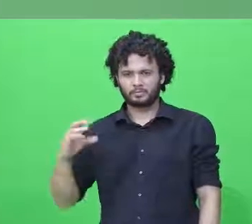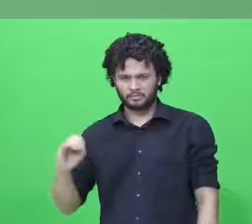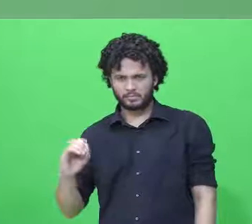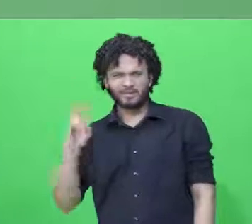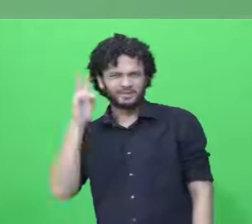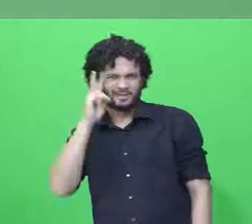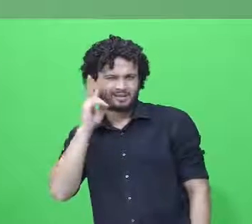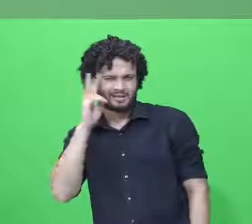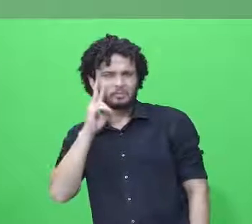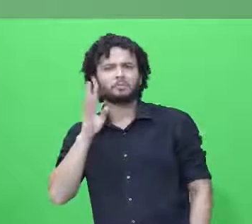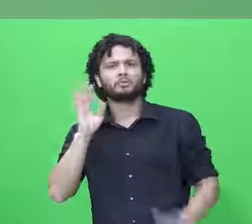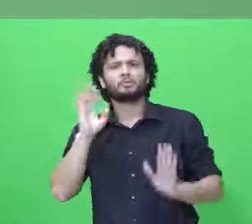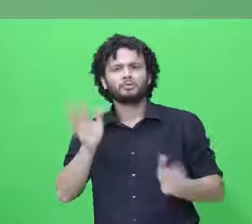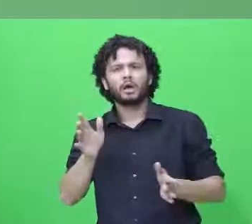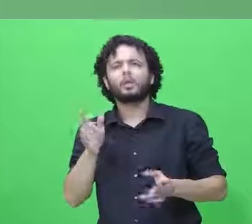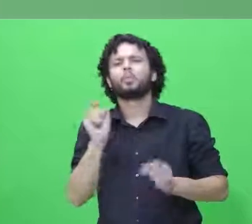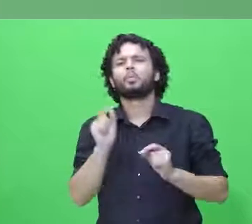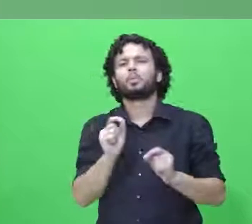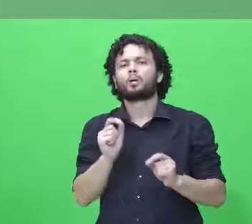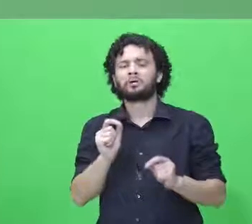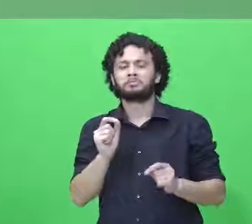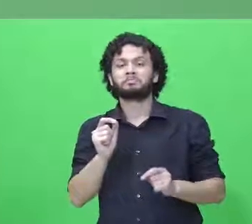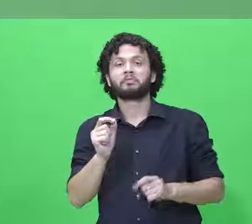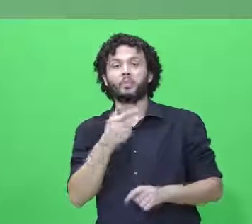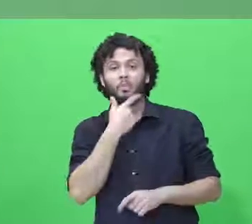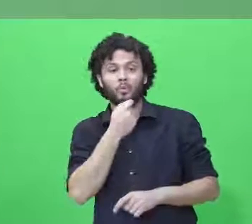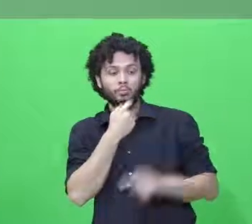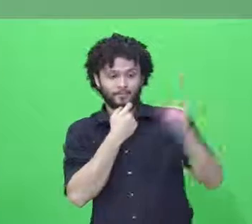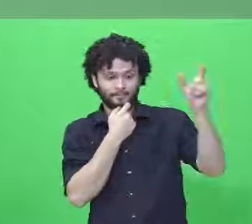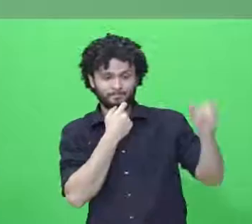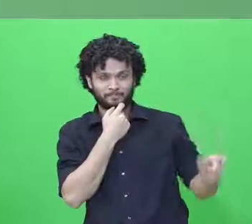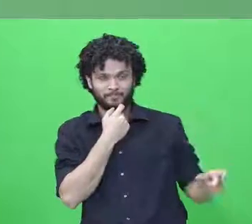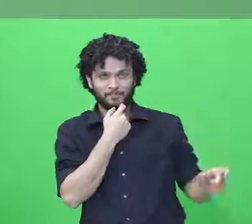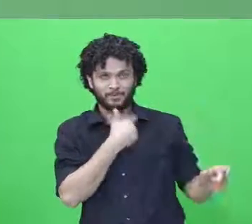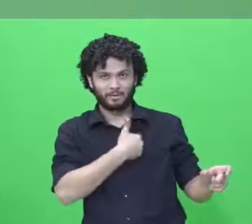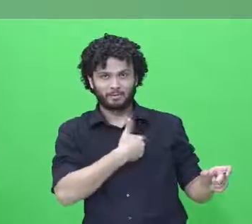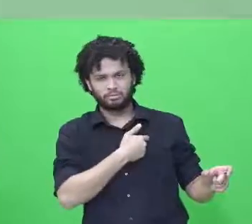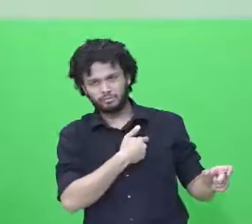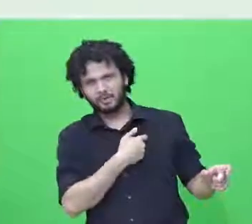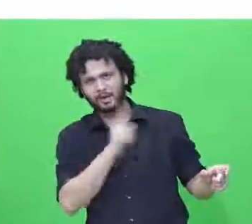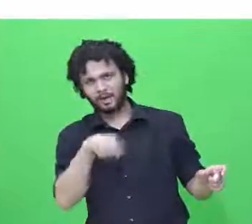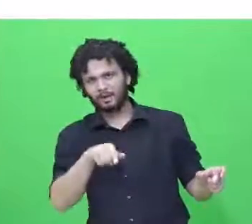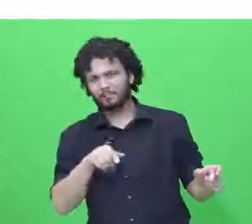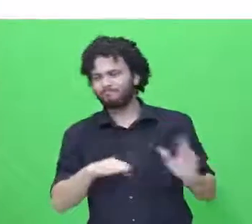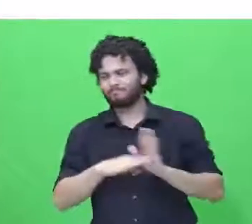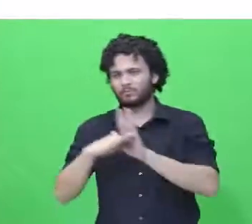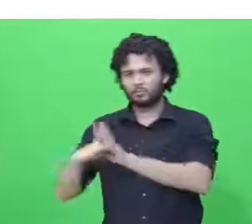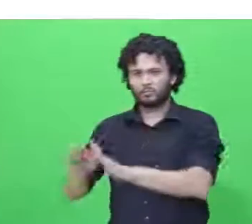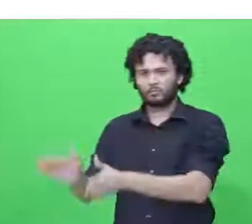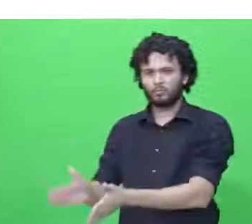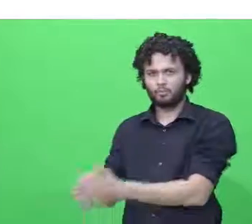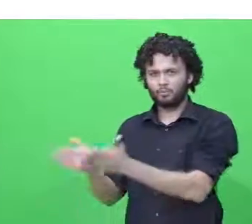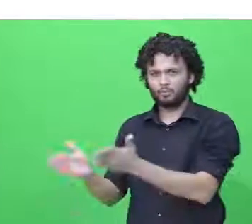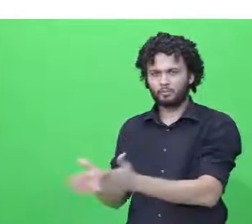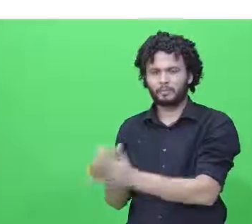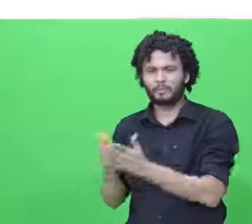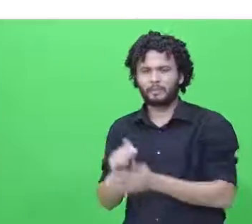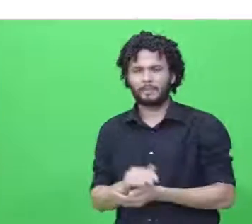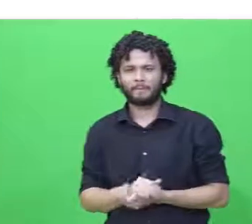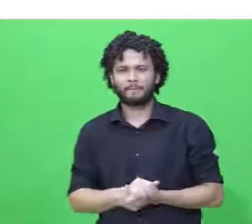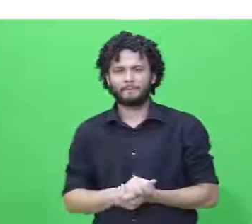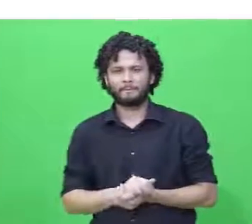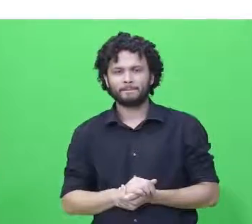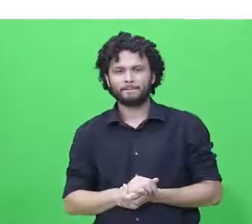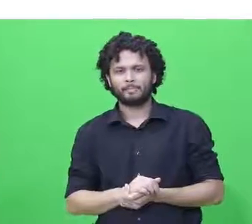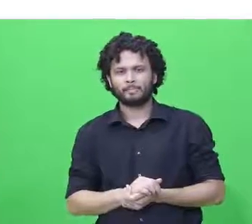falei para vocês. É a visão, então, varguista do pai dos pobres. Ok? Vamos lá. Vamos lá. Vamos